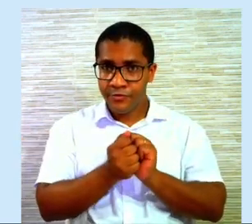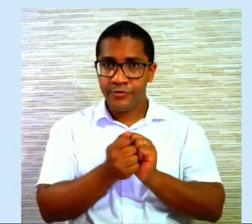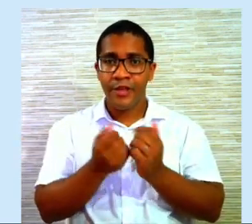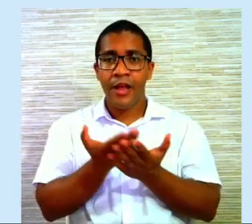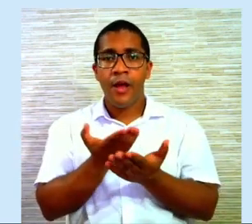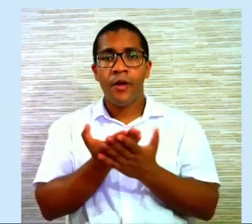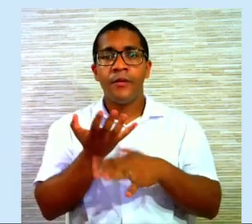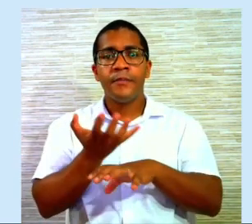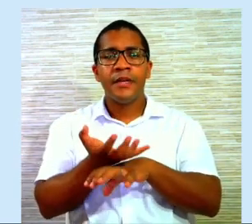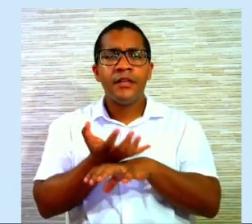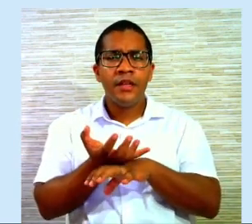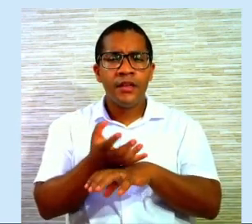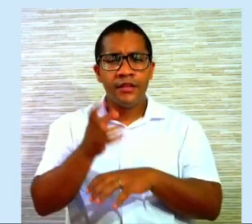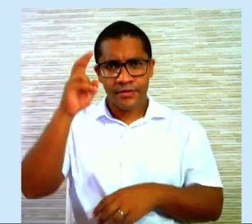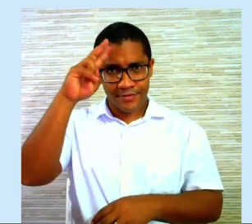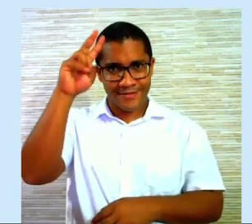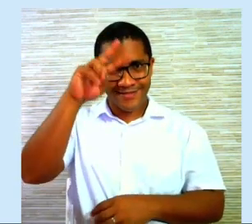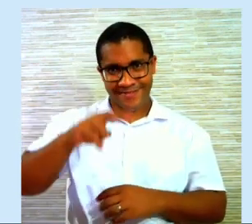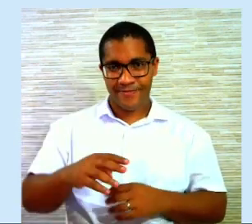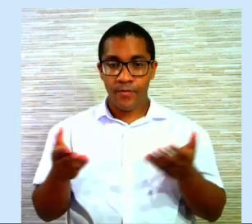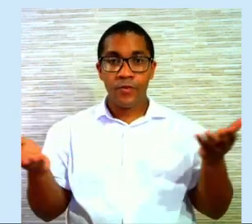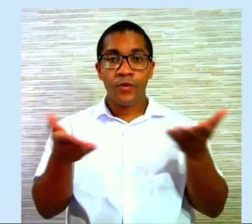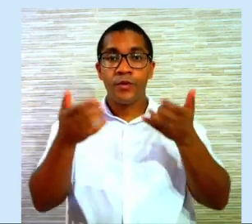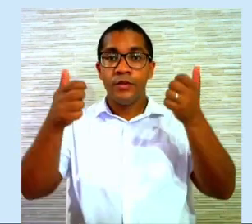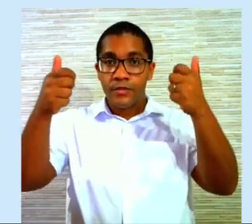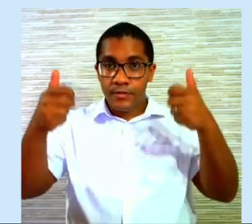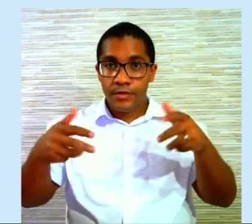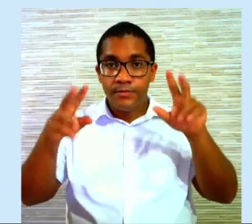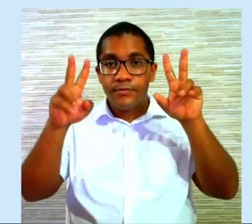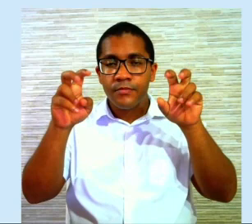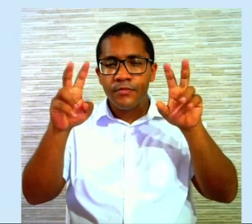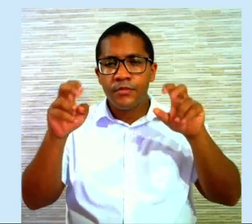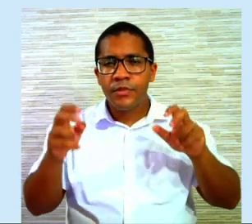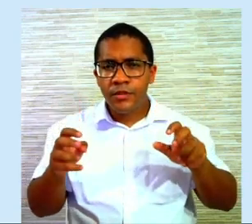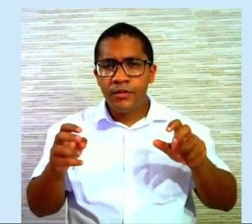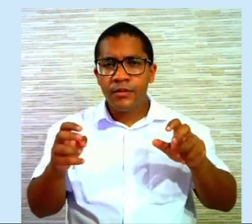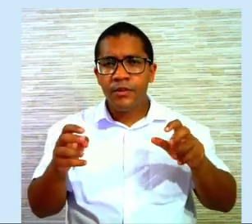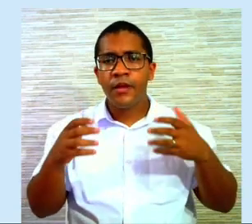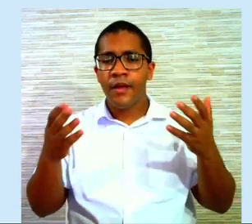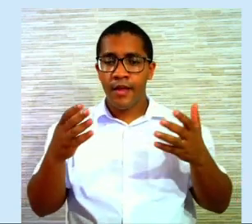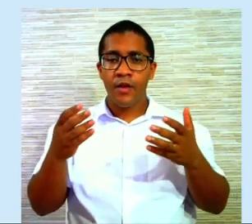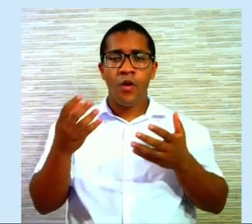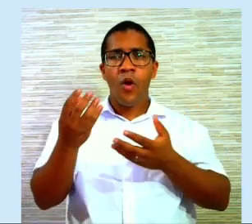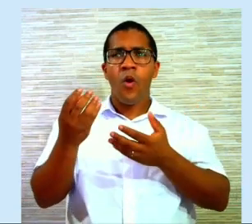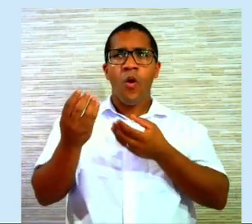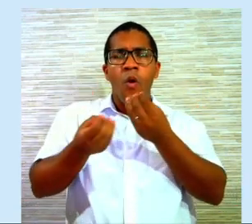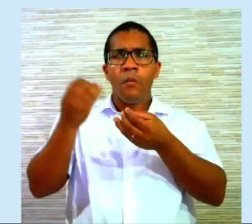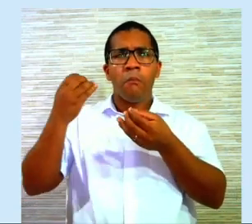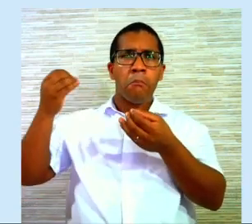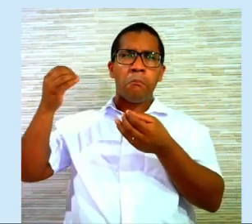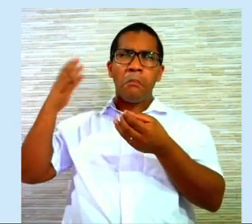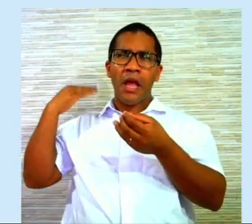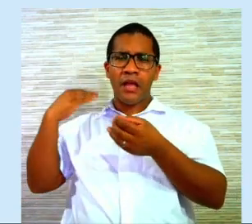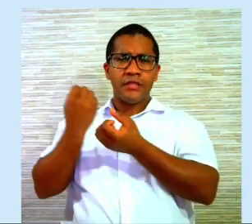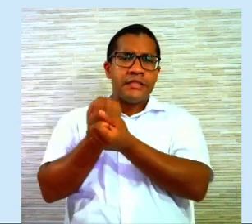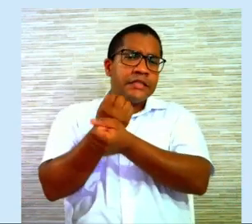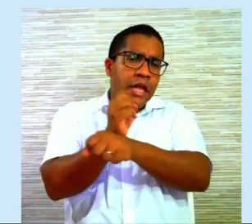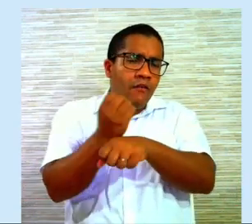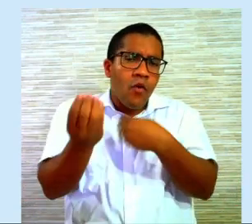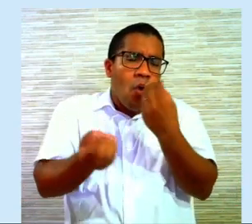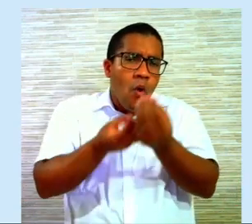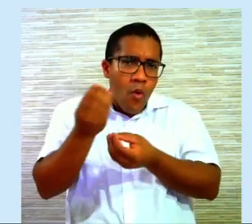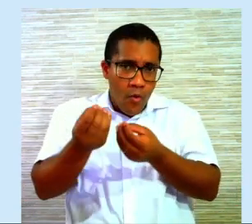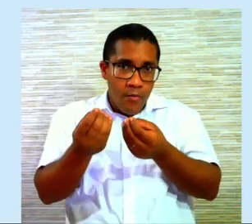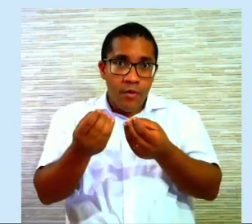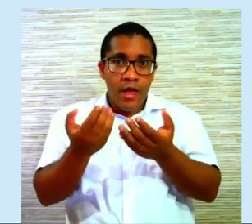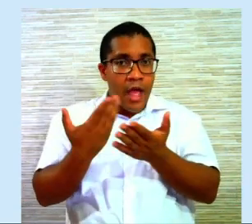na nossa aula de História. Hoje nós vamos falar um pouco sobre o processo de escravidão, né? Aula